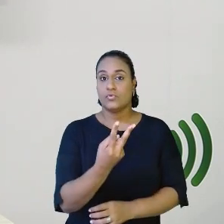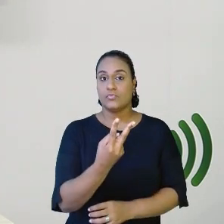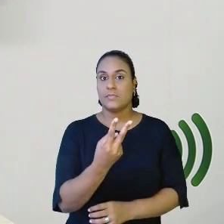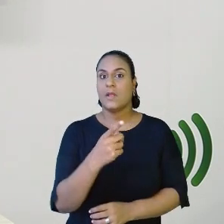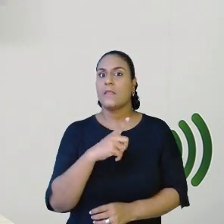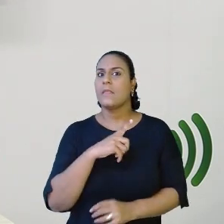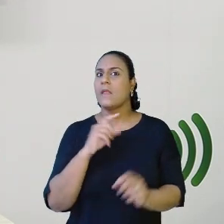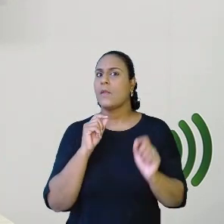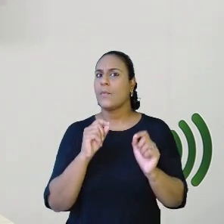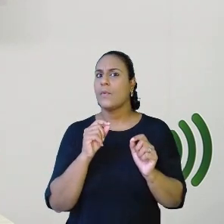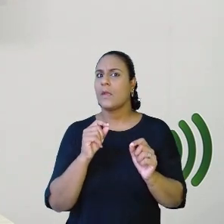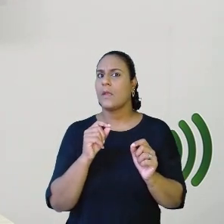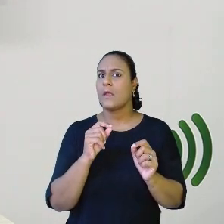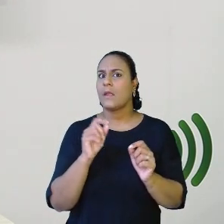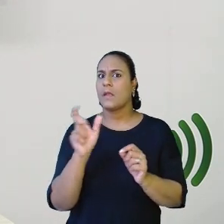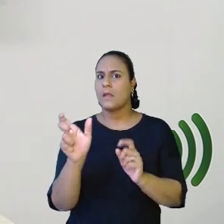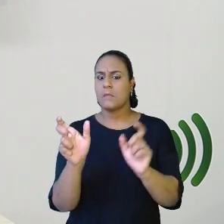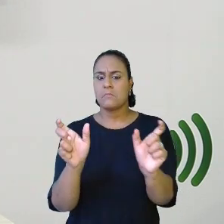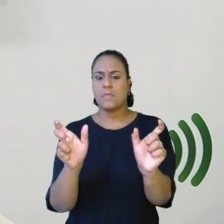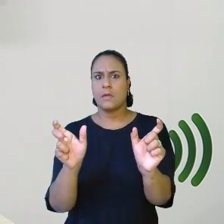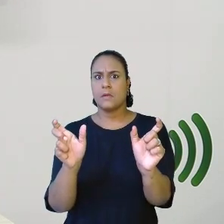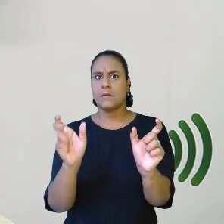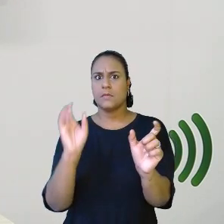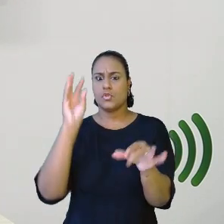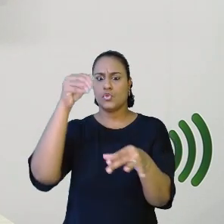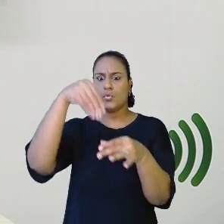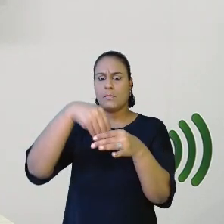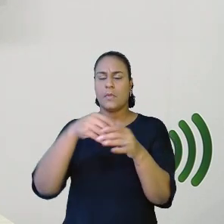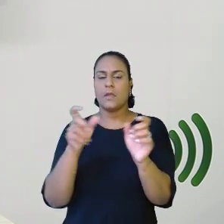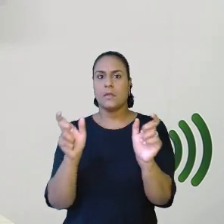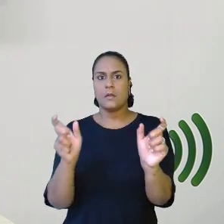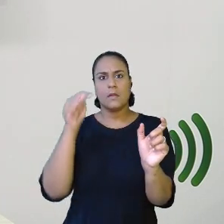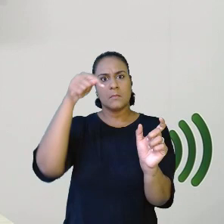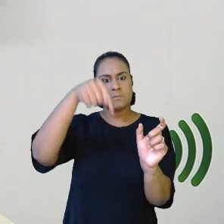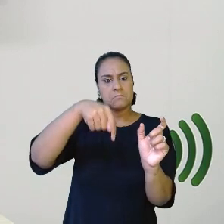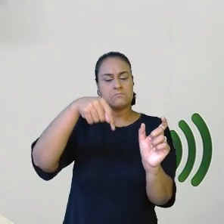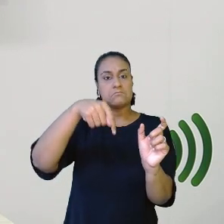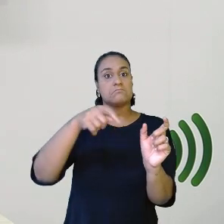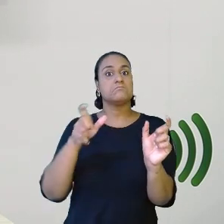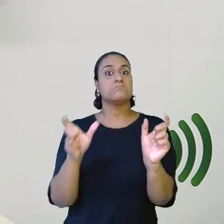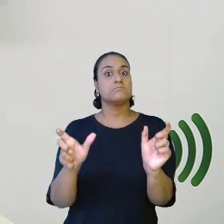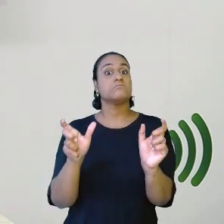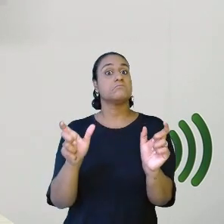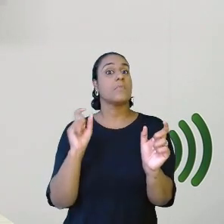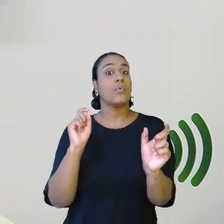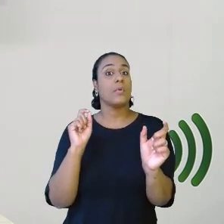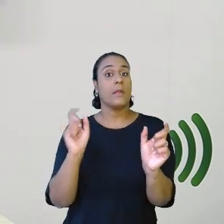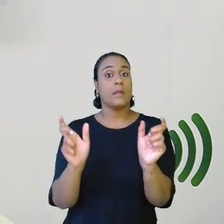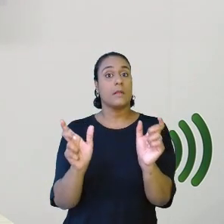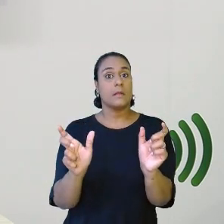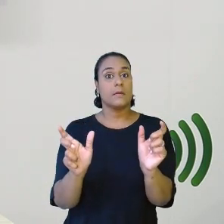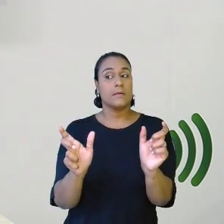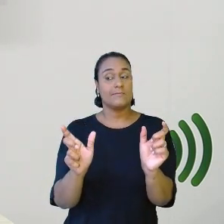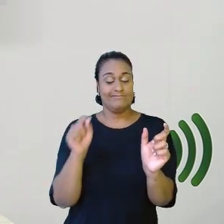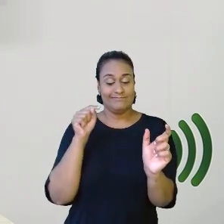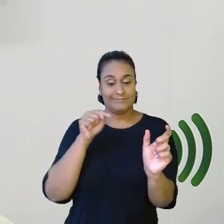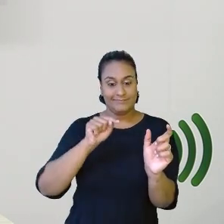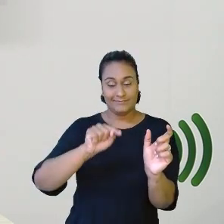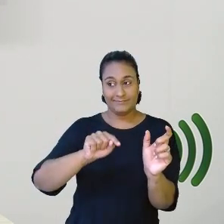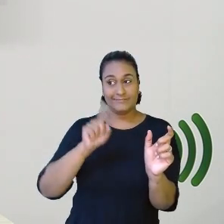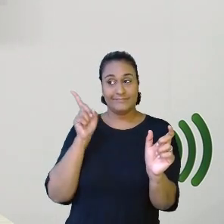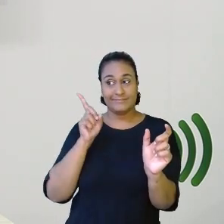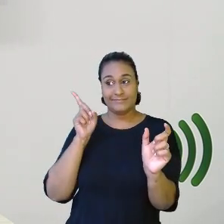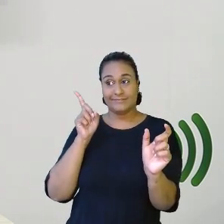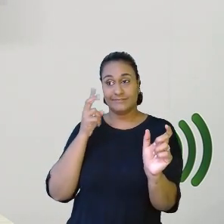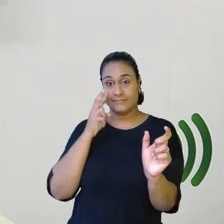vamos ver o quê? O que é que separa a parte inteira da parte decimal? O que é que separa? Olha só, vamos